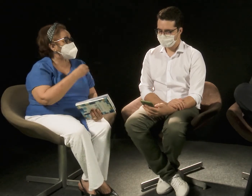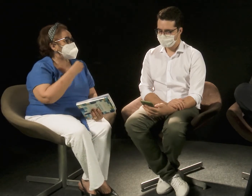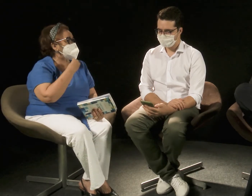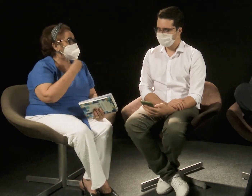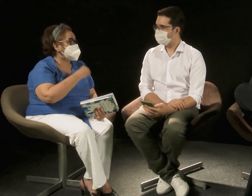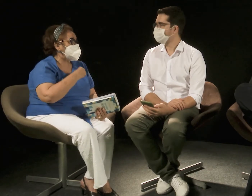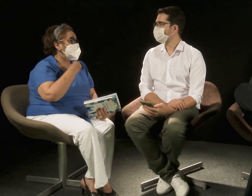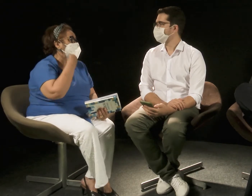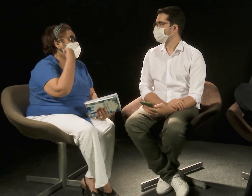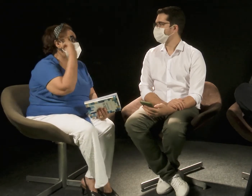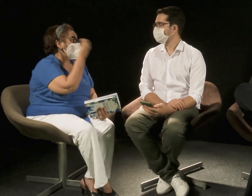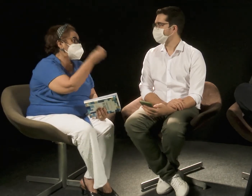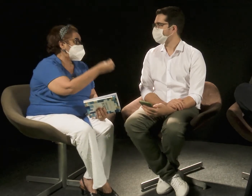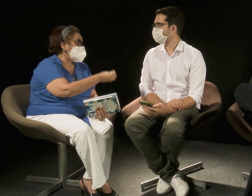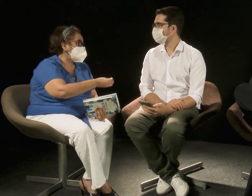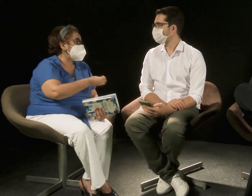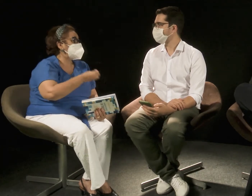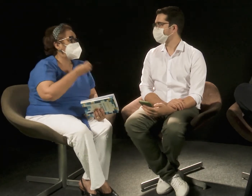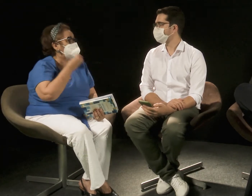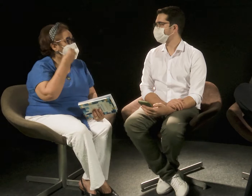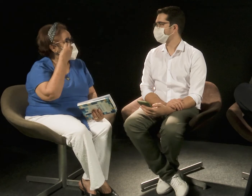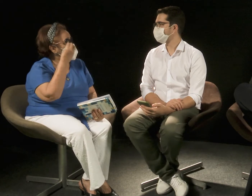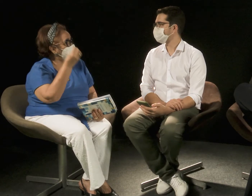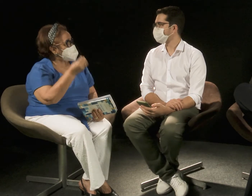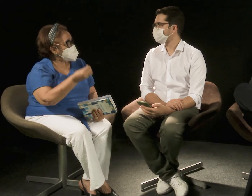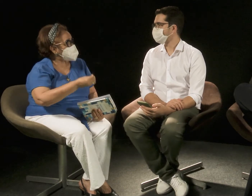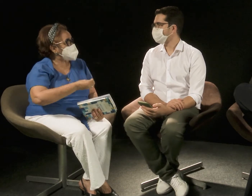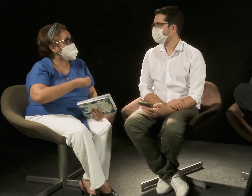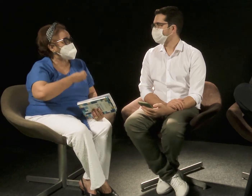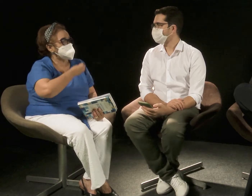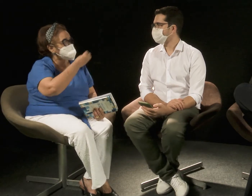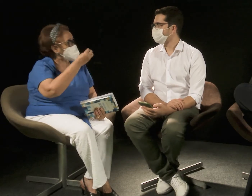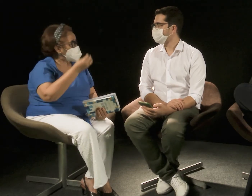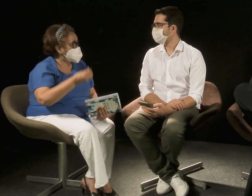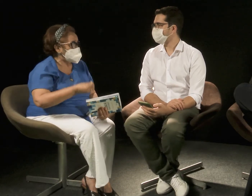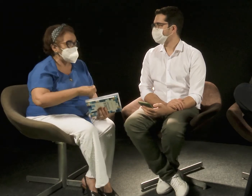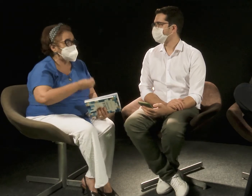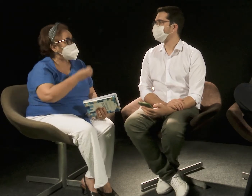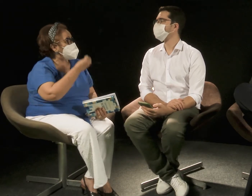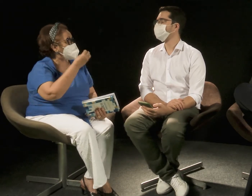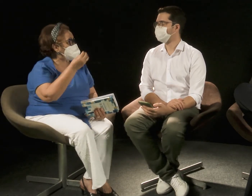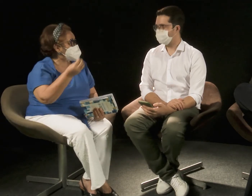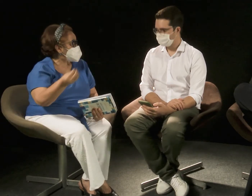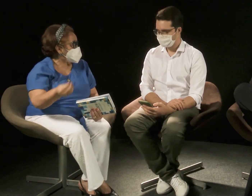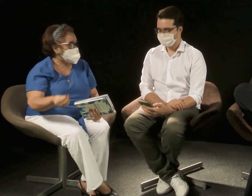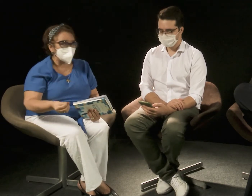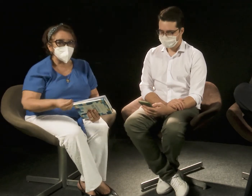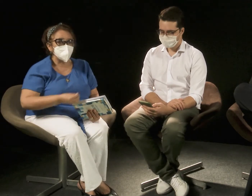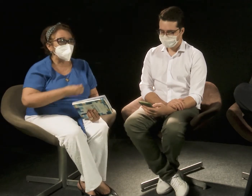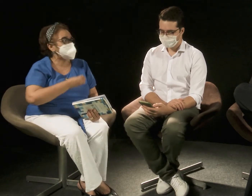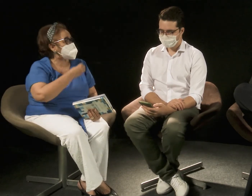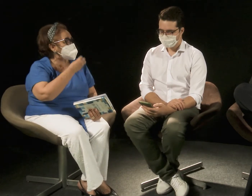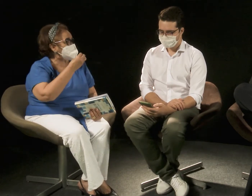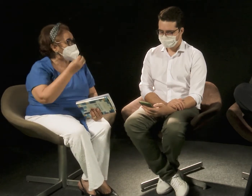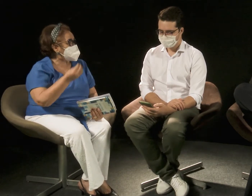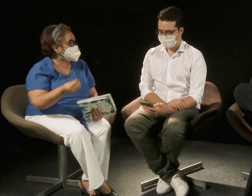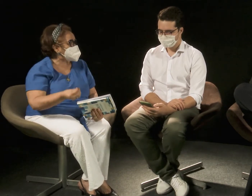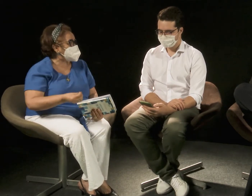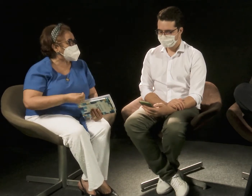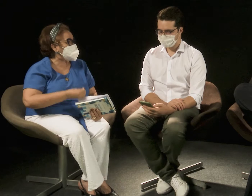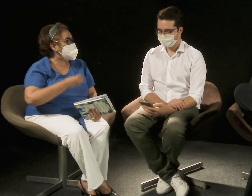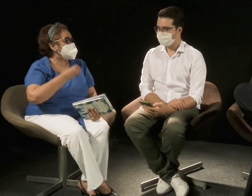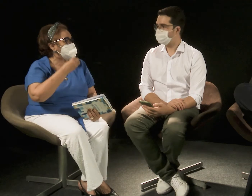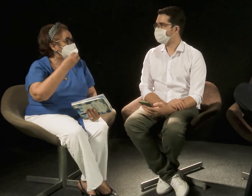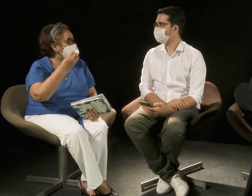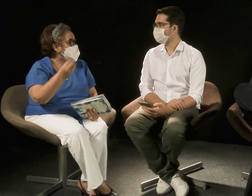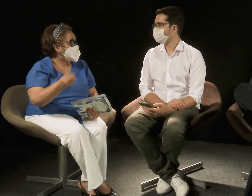criança apresenta, qual é esse comportamento, por que ela era uma criança tagarela e de repente ela emudeceu, ela não